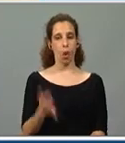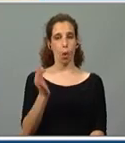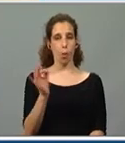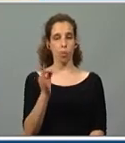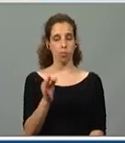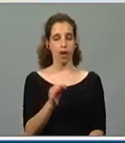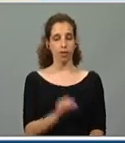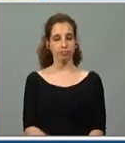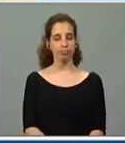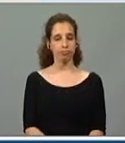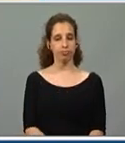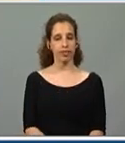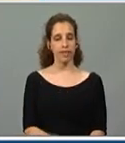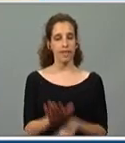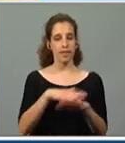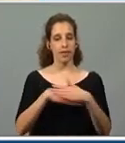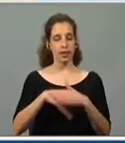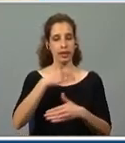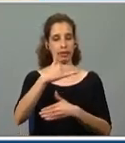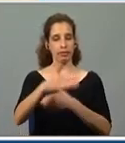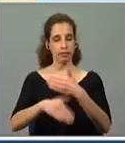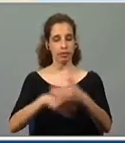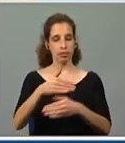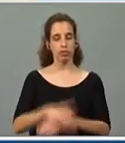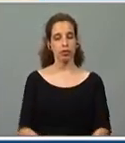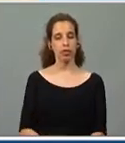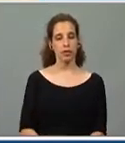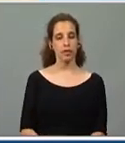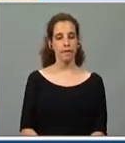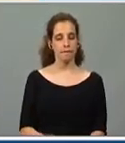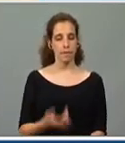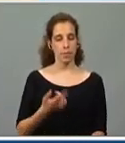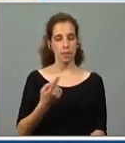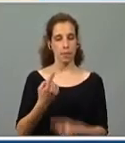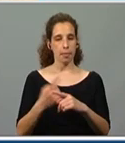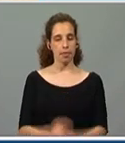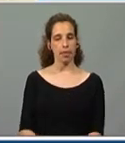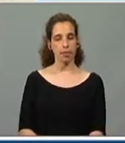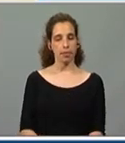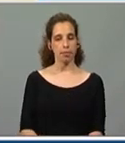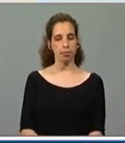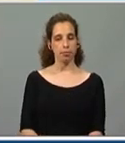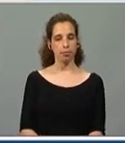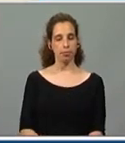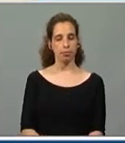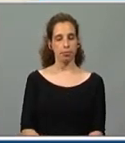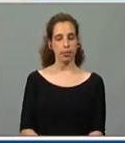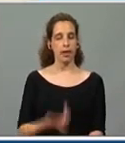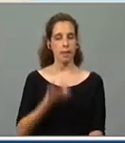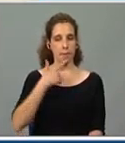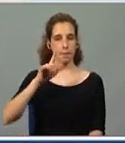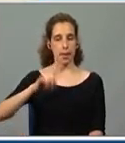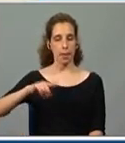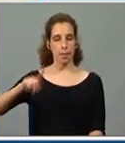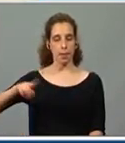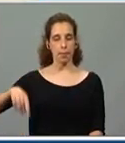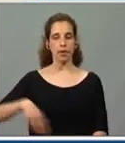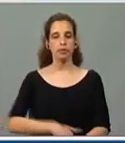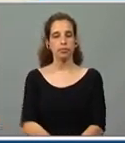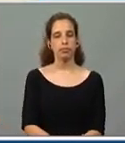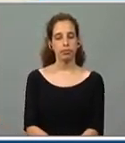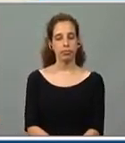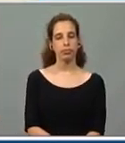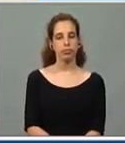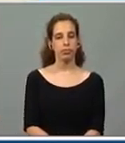ferro. Portanto, fazendo este processo por diversas vezes, portanto, vou colocar aqui a limalha, repetir o processo.